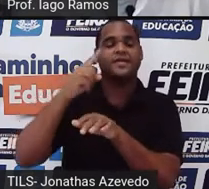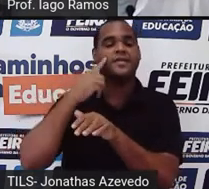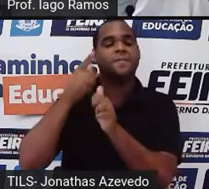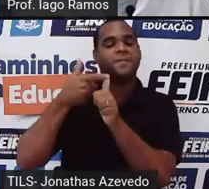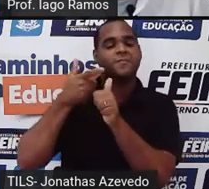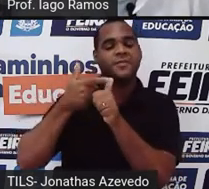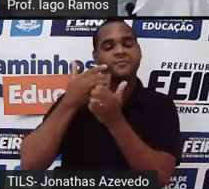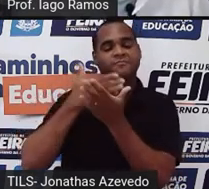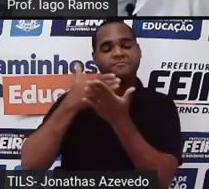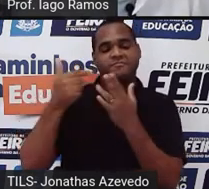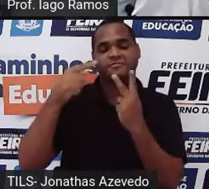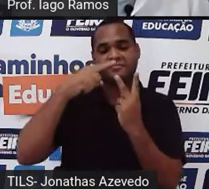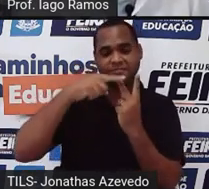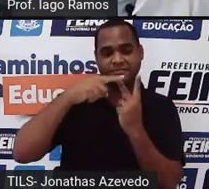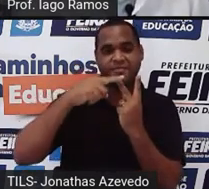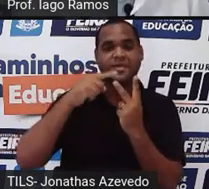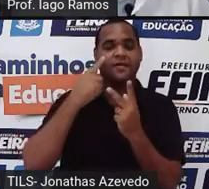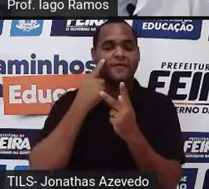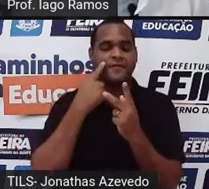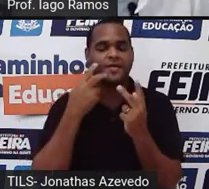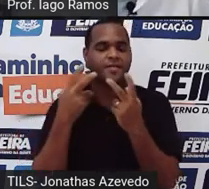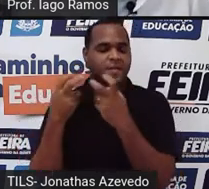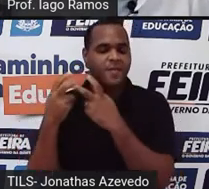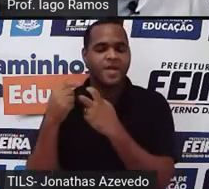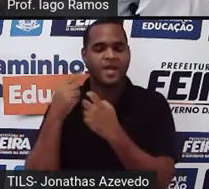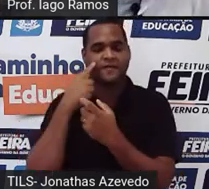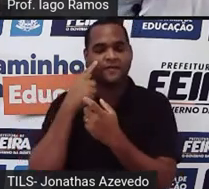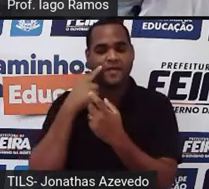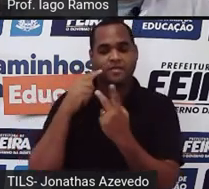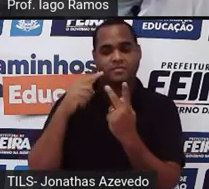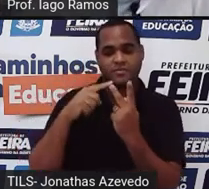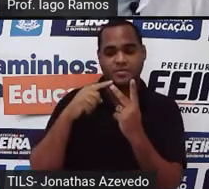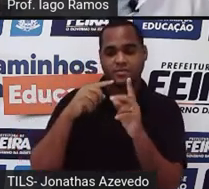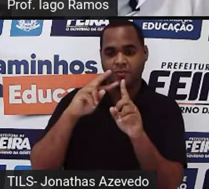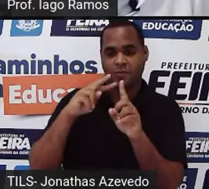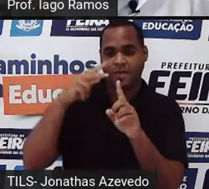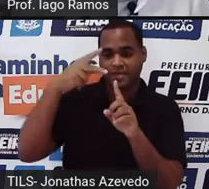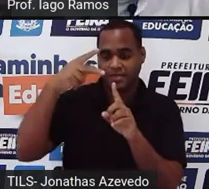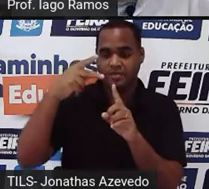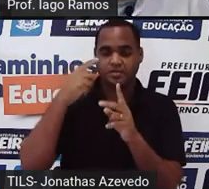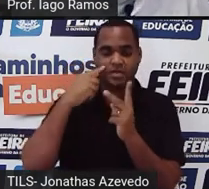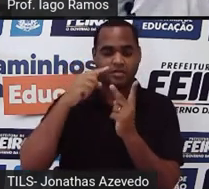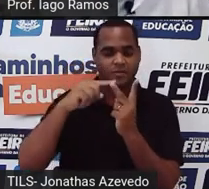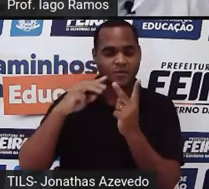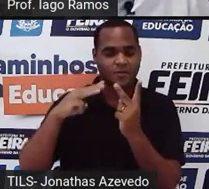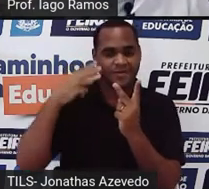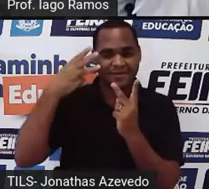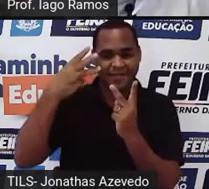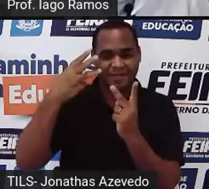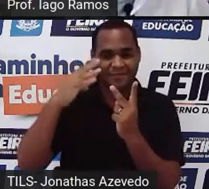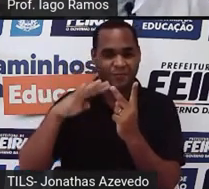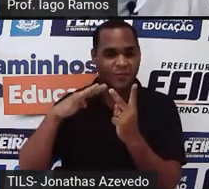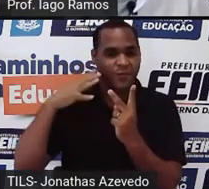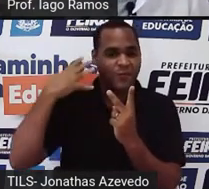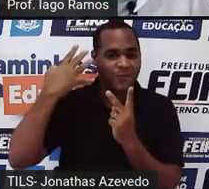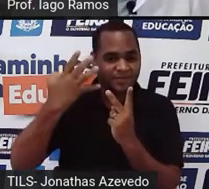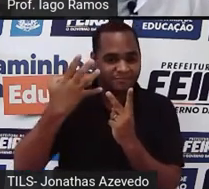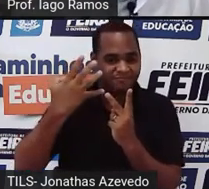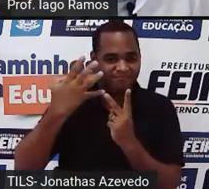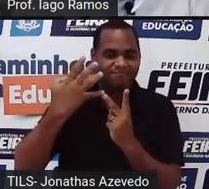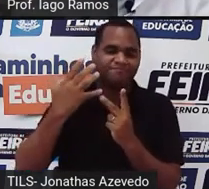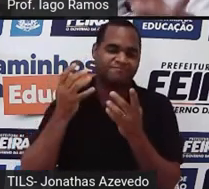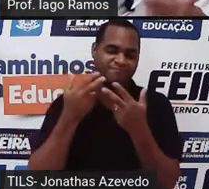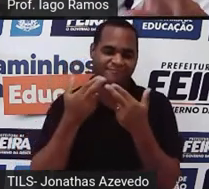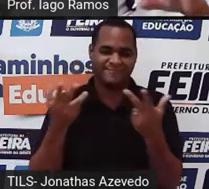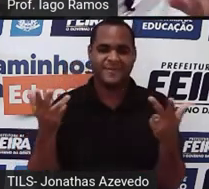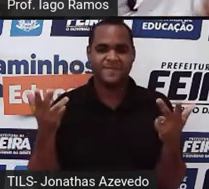da raiz. Ele vai indicar se essa raiz é raiz quadrada, se é raiz cúbica, se é raiz quarta e por aí vai, tá